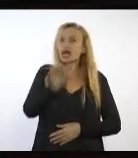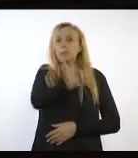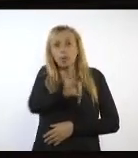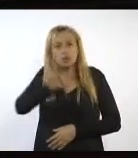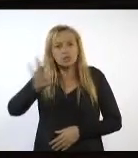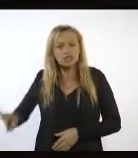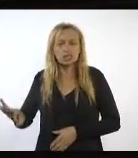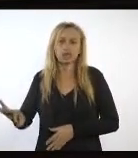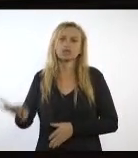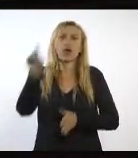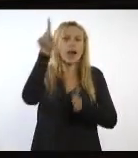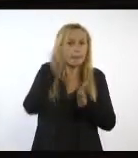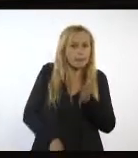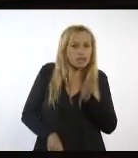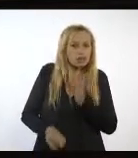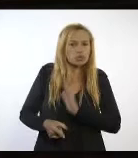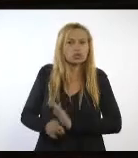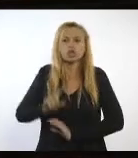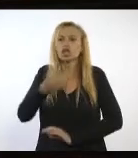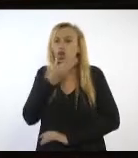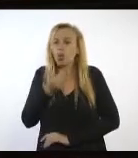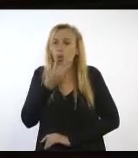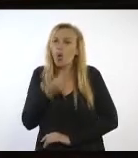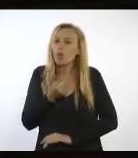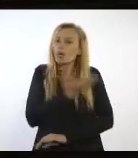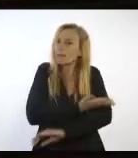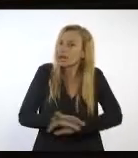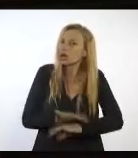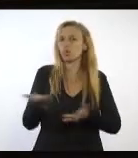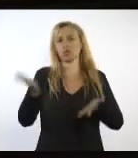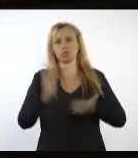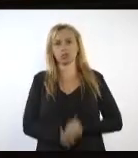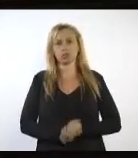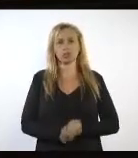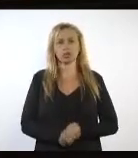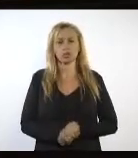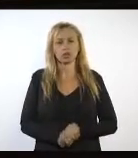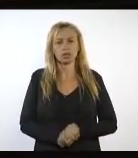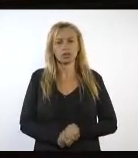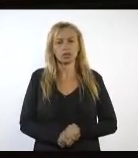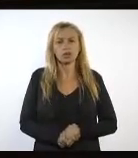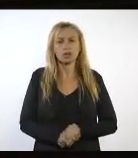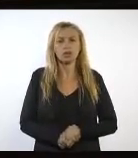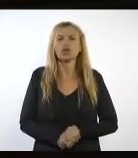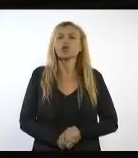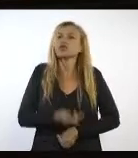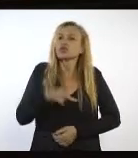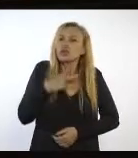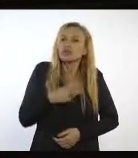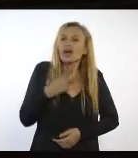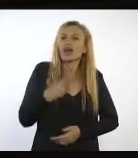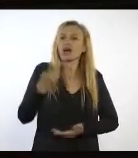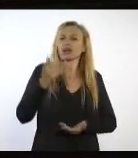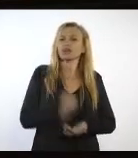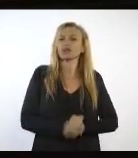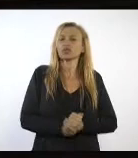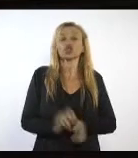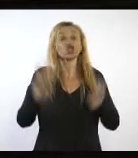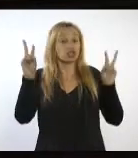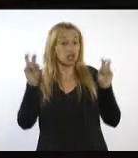60% a menos que o homem branco. Ou seja, quando falamos de